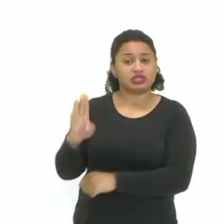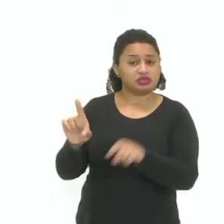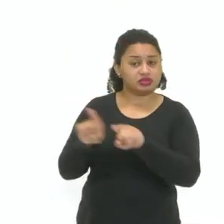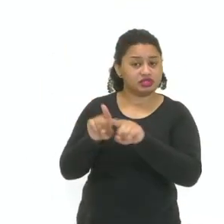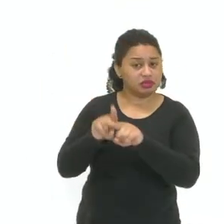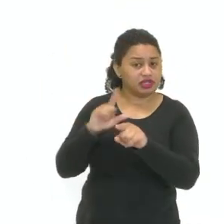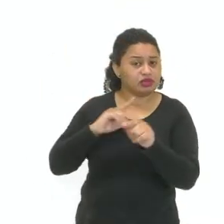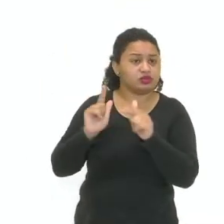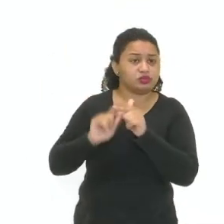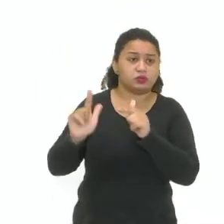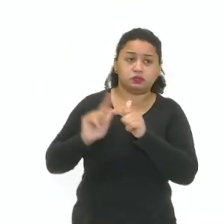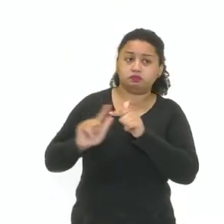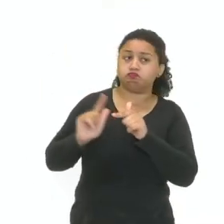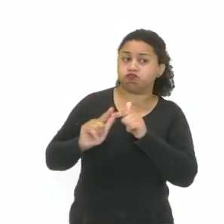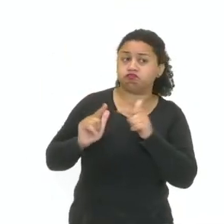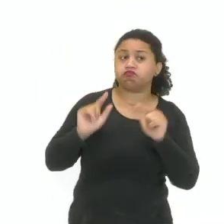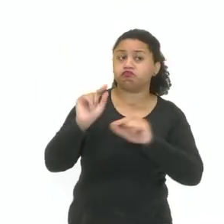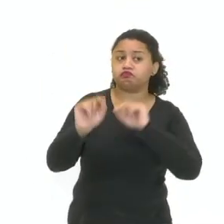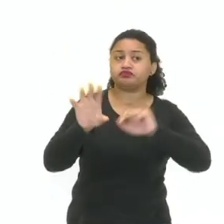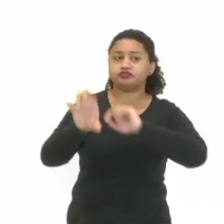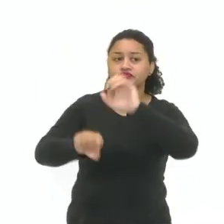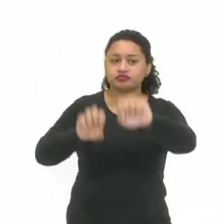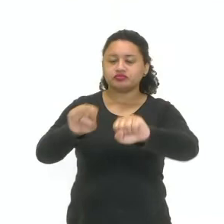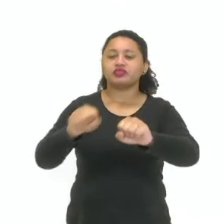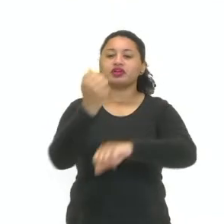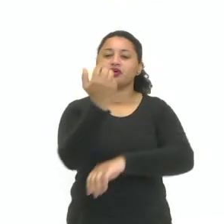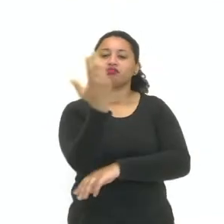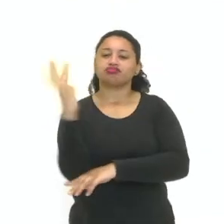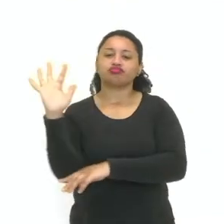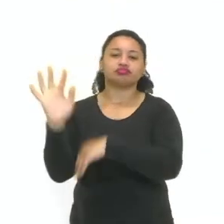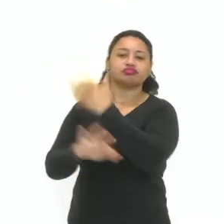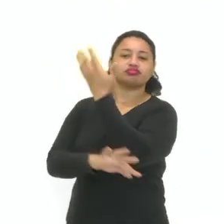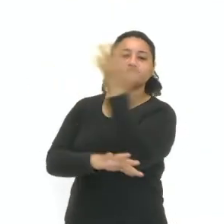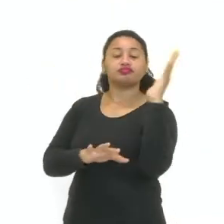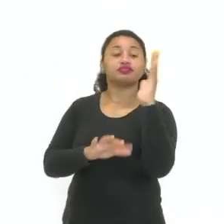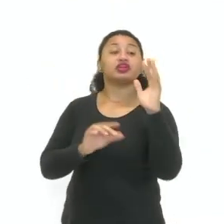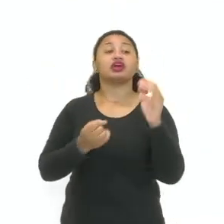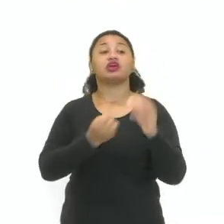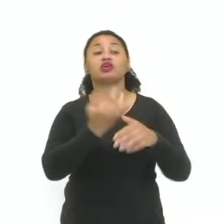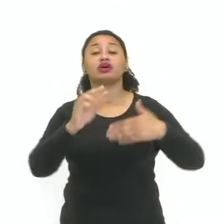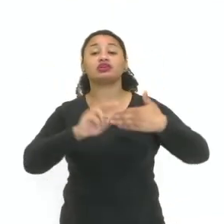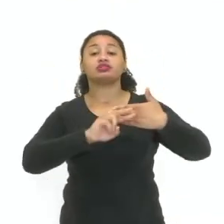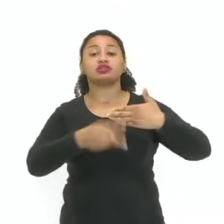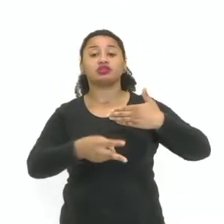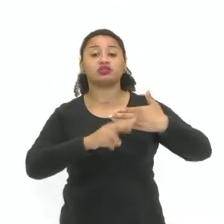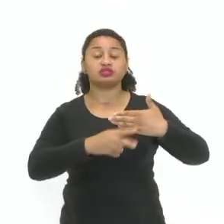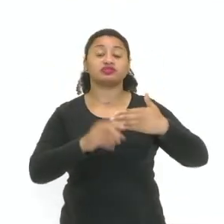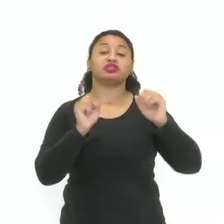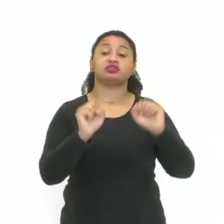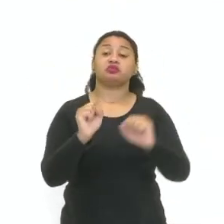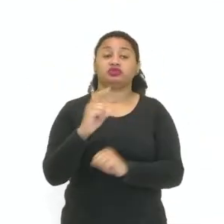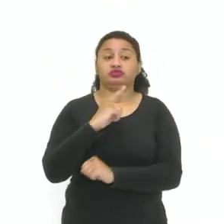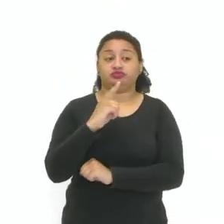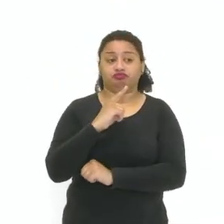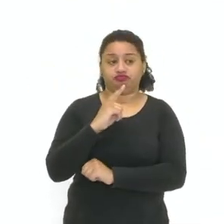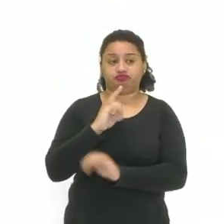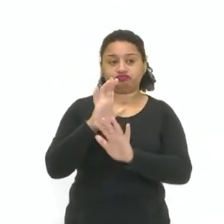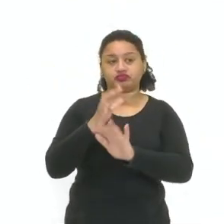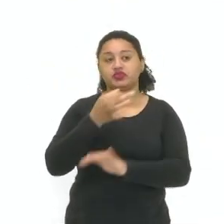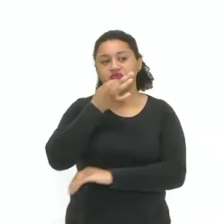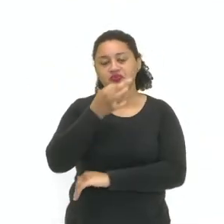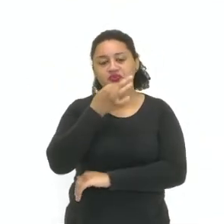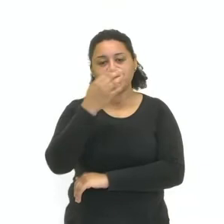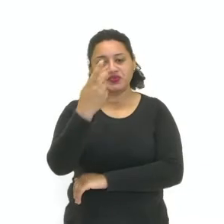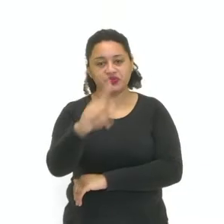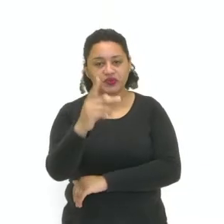problema também, né, de exploração das florestas e quais consequências ambientais ele pode causar. Dê a sua